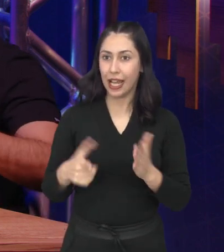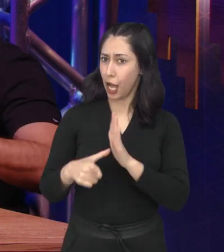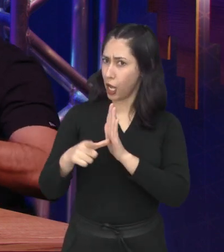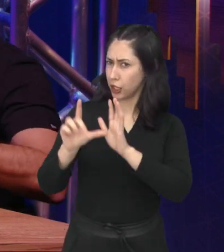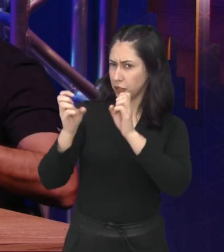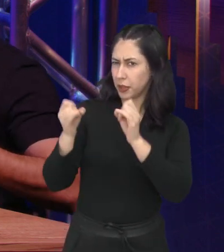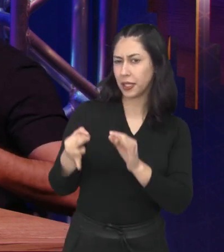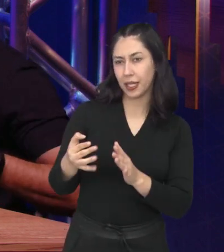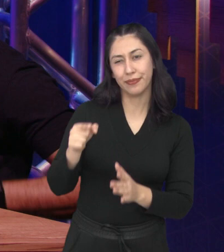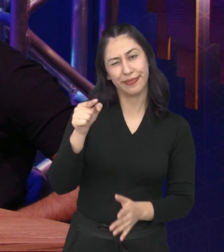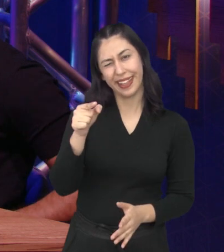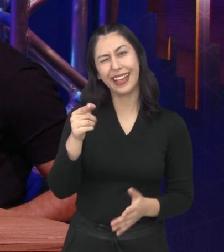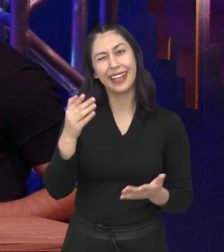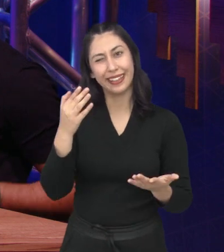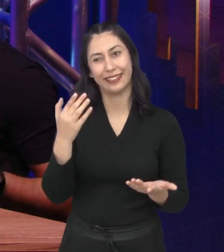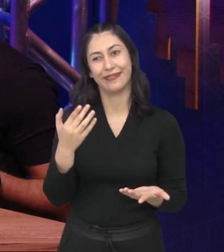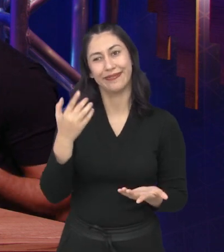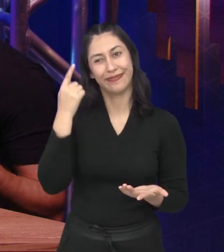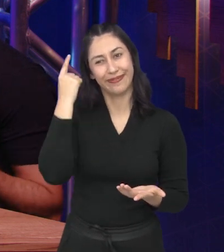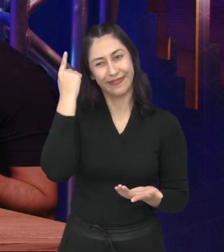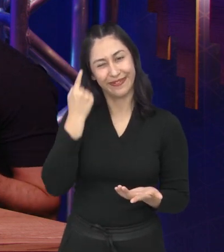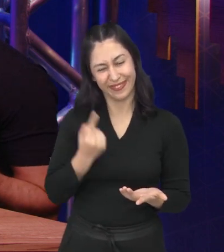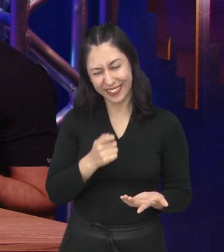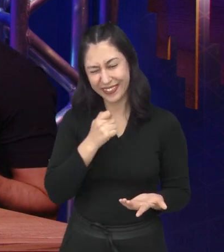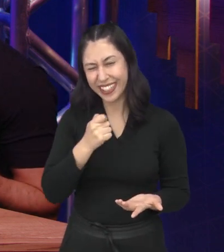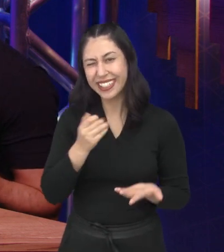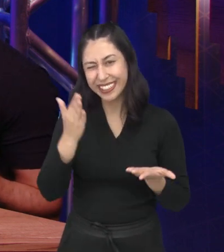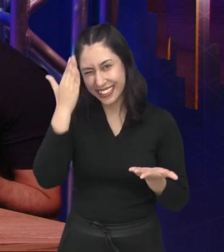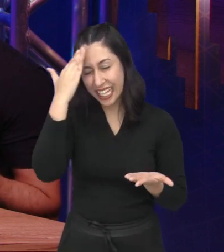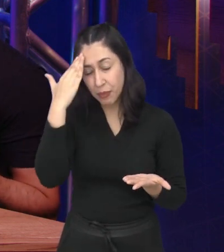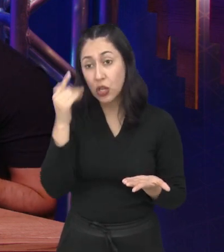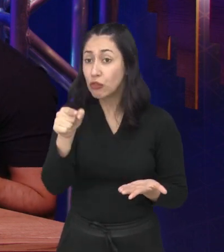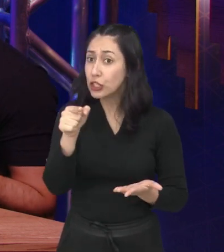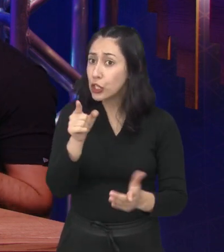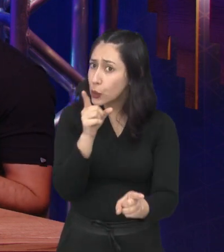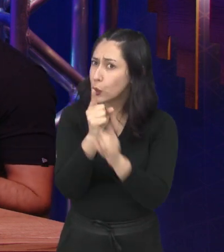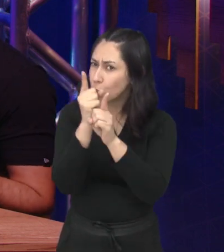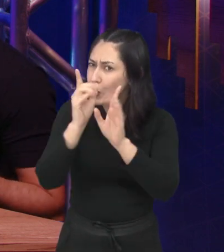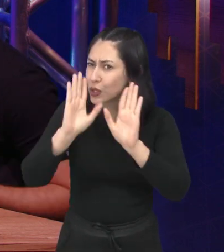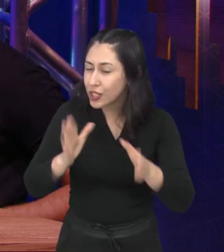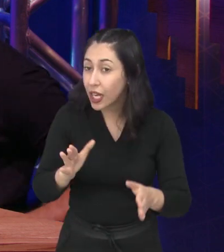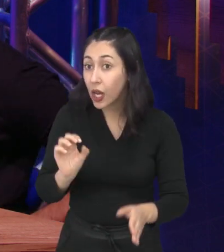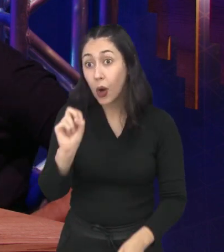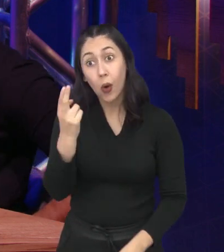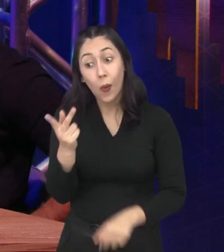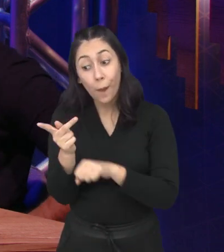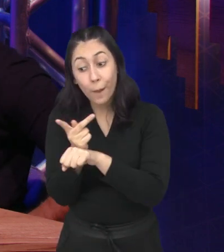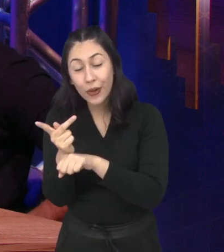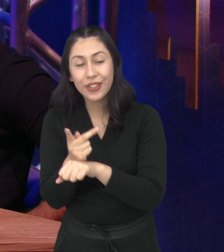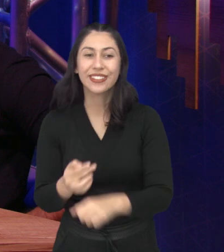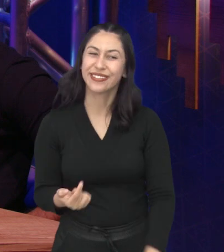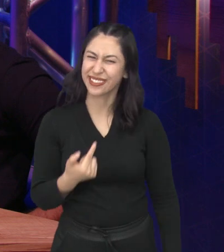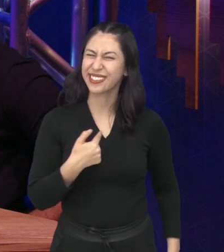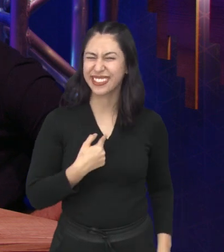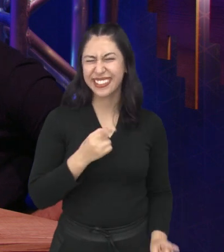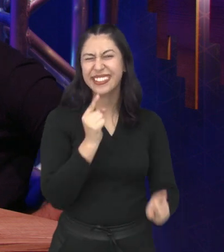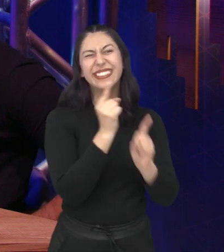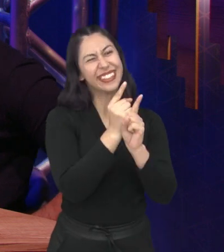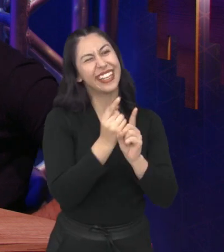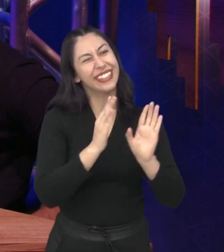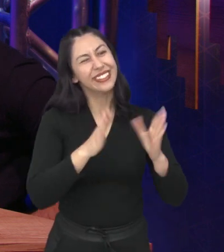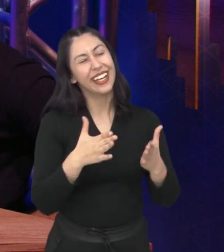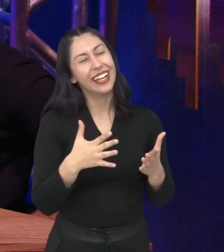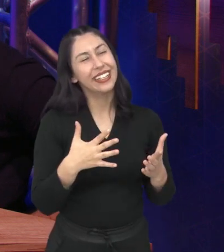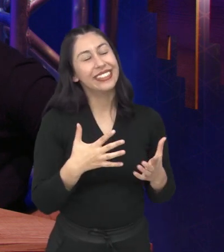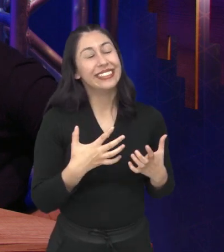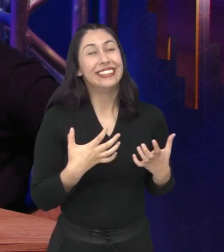que é Ikigai, a Vicky já sabe, você já encontrou o seu Ikigai ou você ainda está em busca? Eu acho que eu já achei meu Ikigai. Aquilo